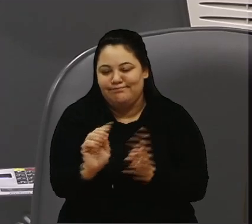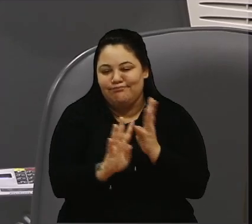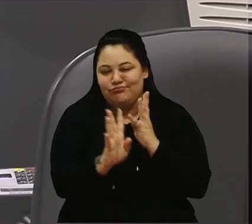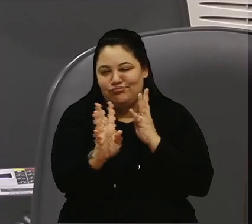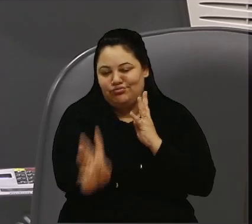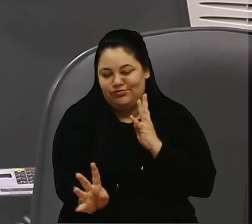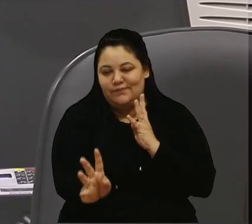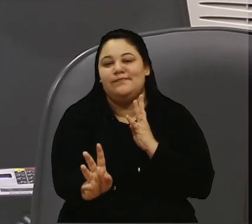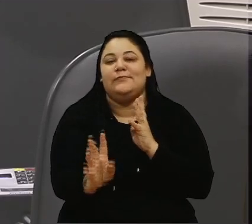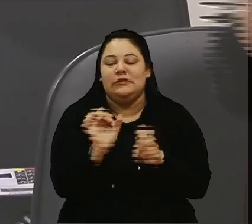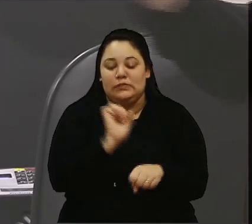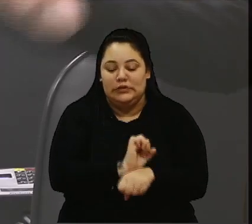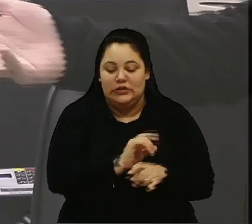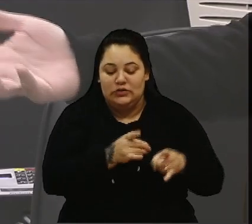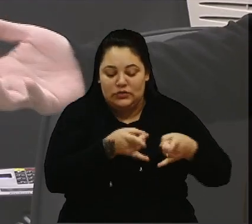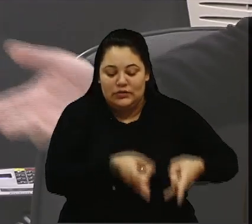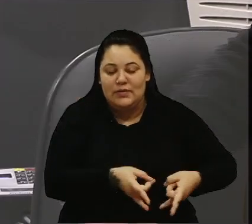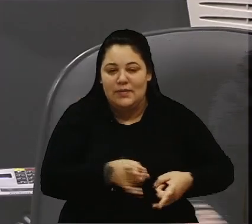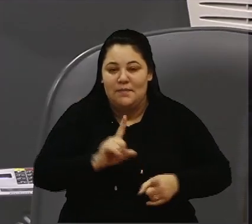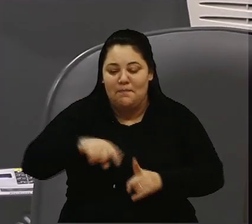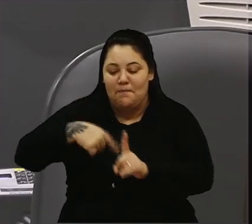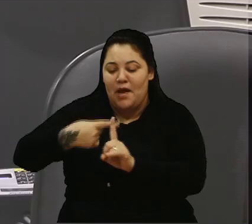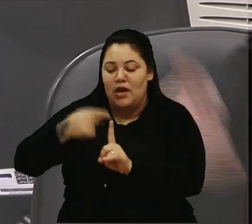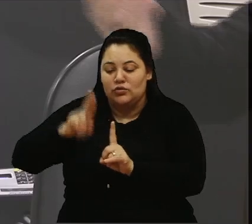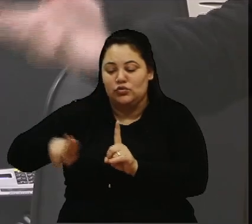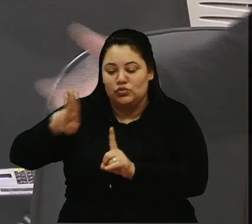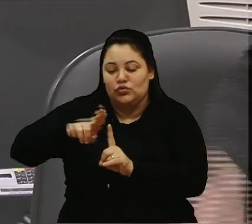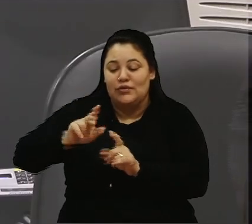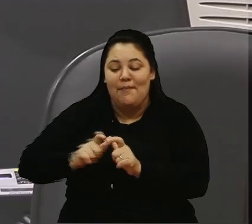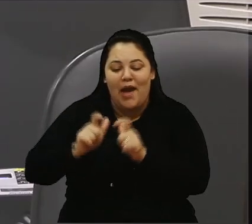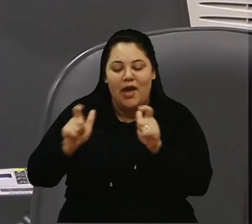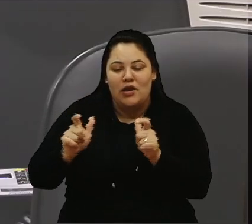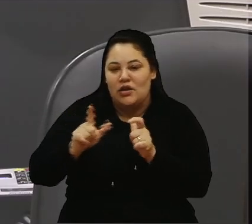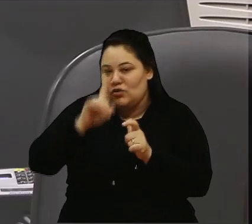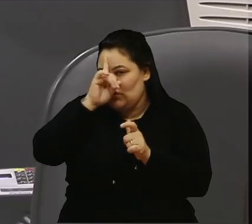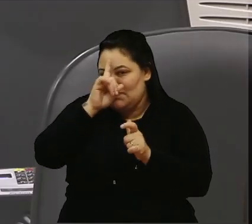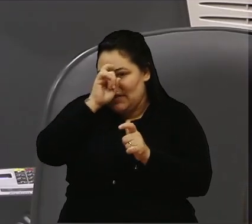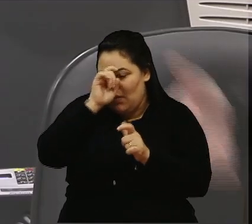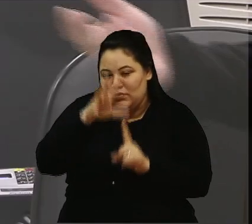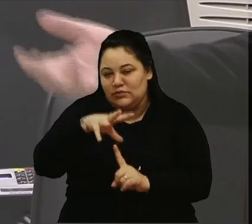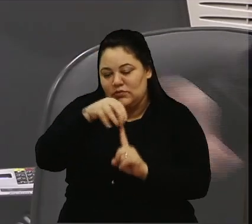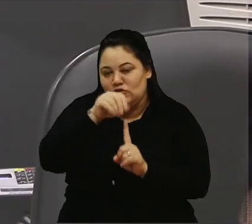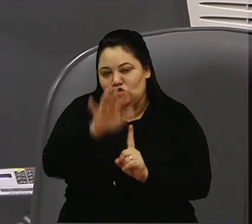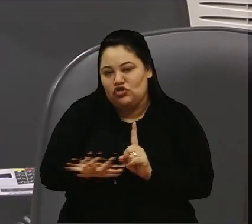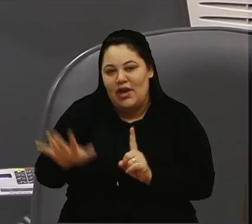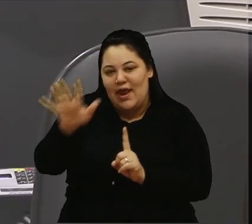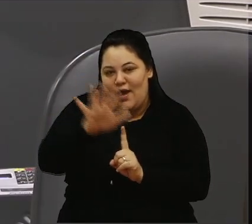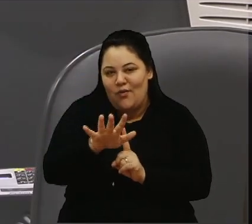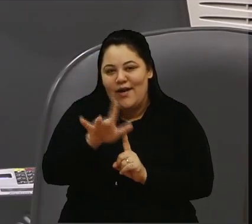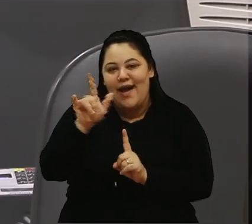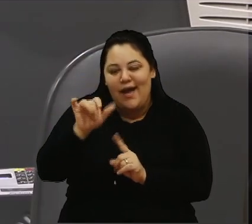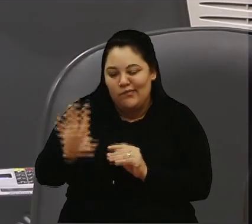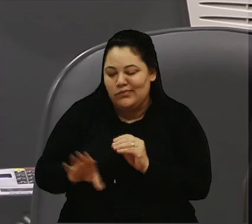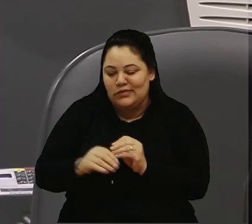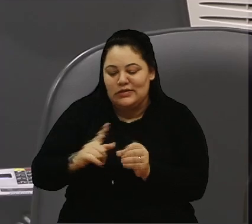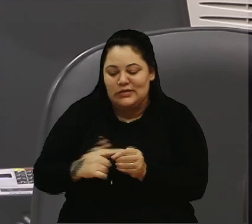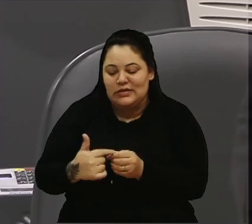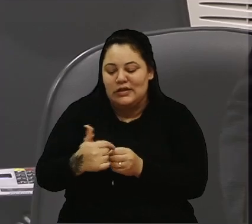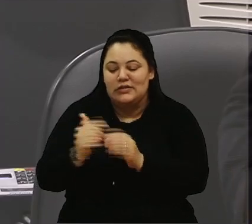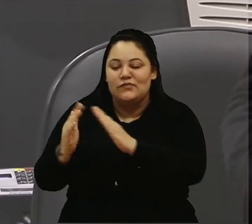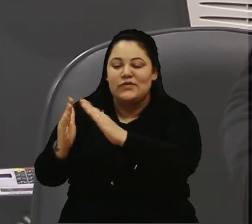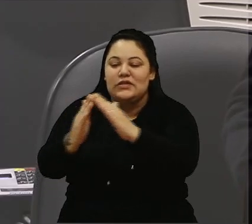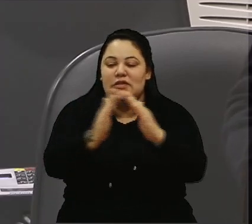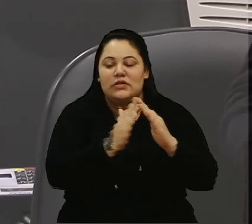de Caxias, mas a ocupação, grande parte dos hospitais, principalmente o Hospital Geral, é composto por cidades vizinhas, e esses municípios não